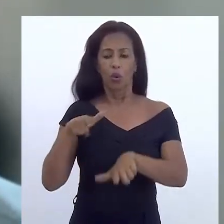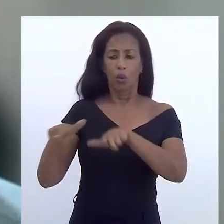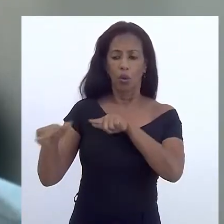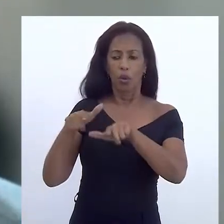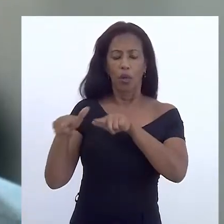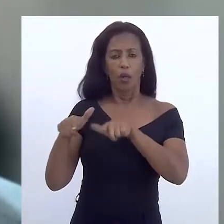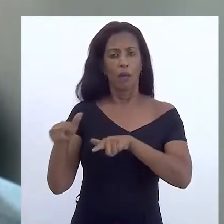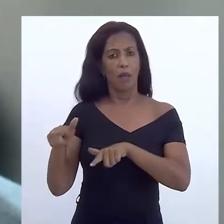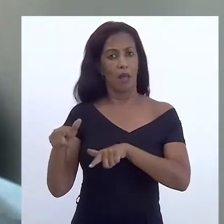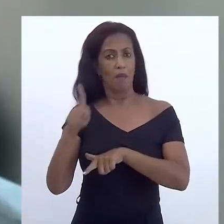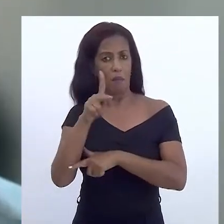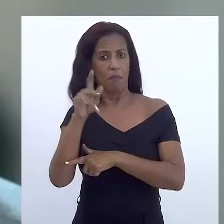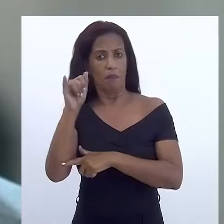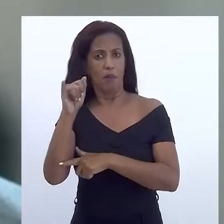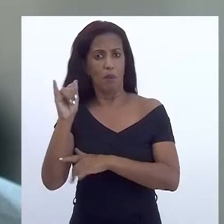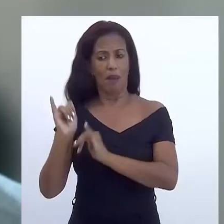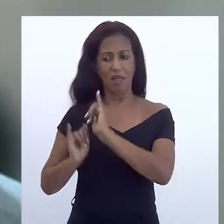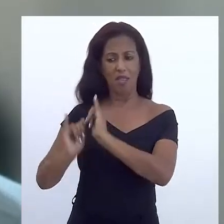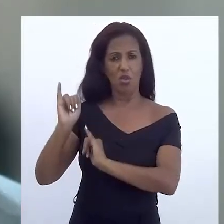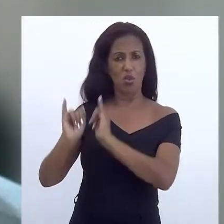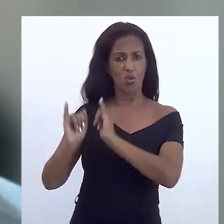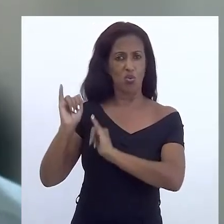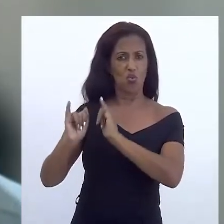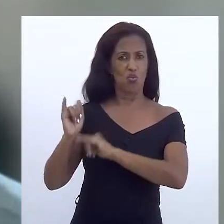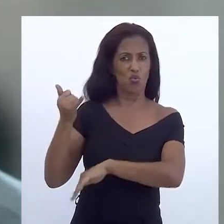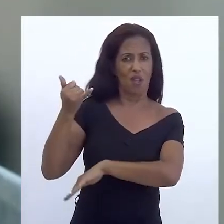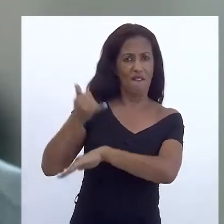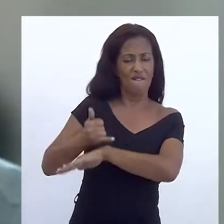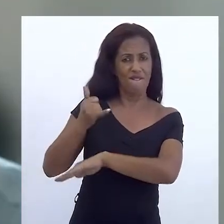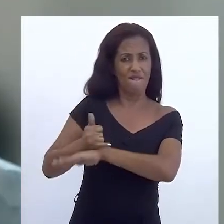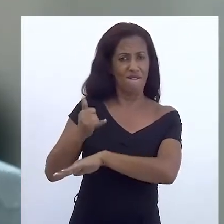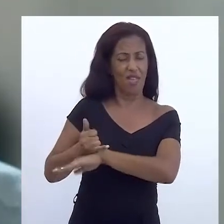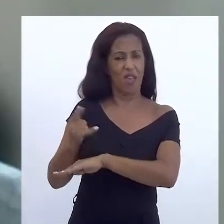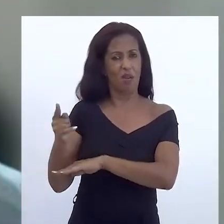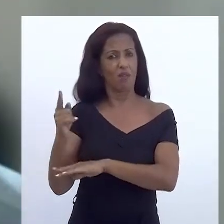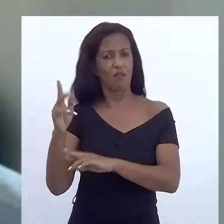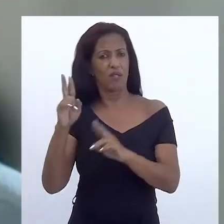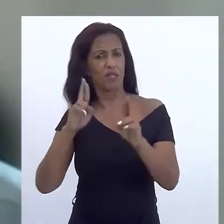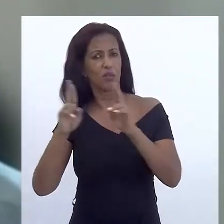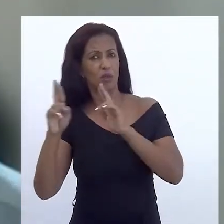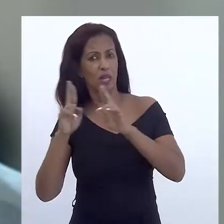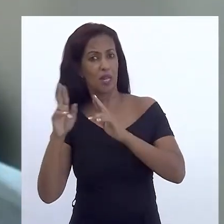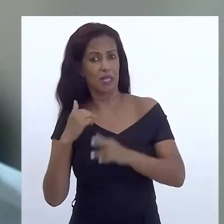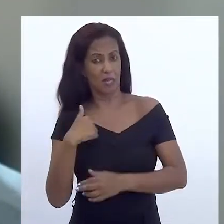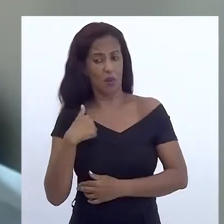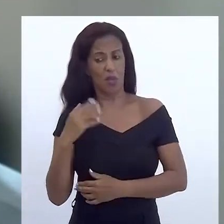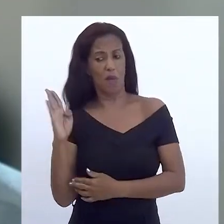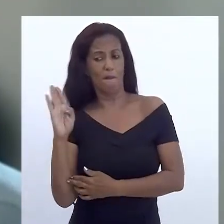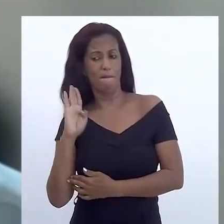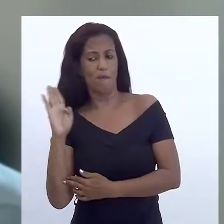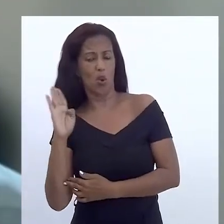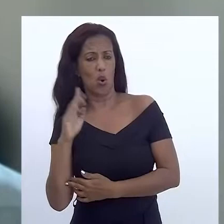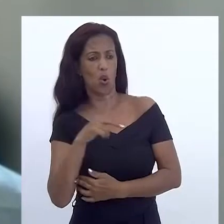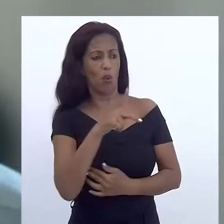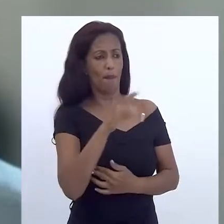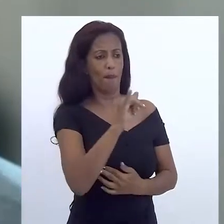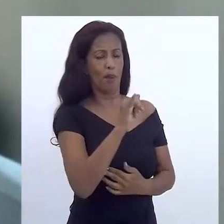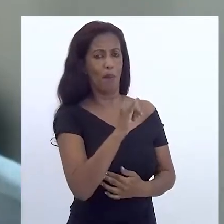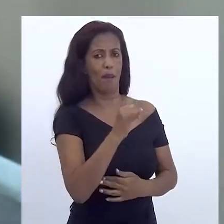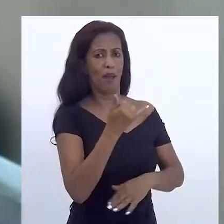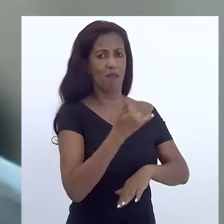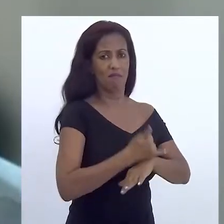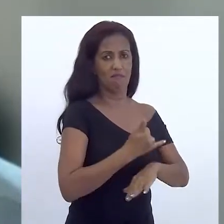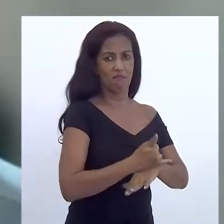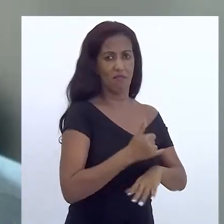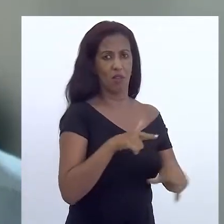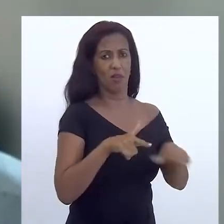numa indústria metalúrgica. Ele era fazendo a relação da biologia, né, eu na biologia como biólogo e ele como metalúrgico, a relação mais